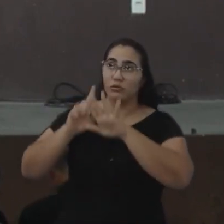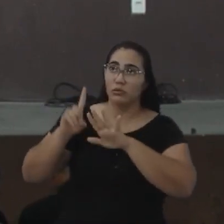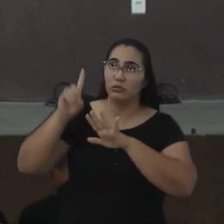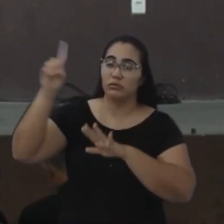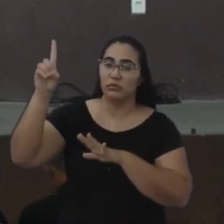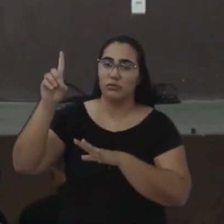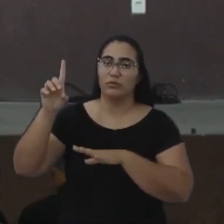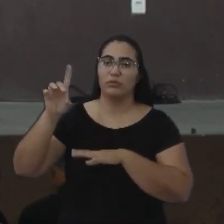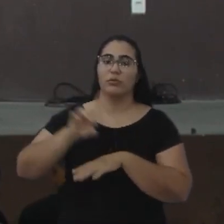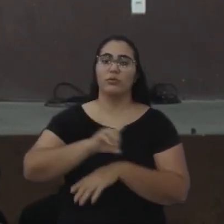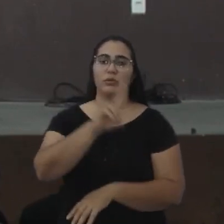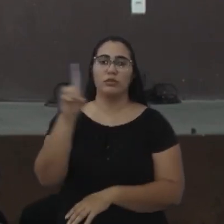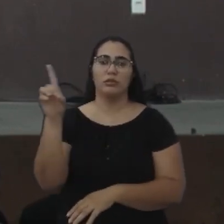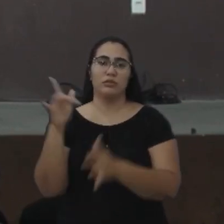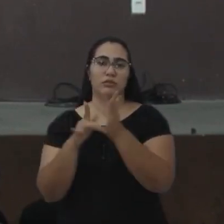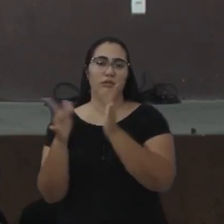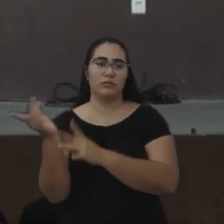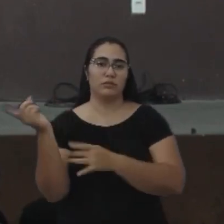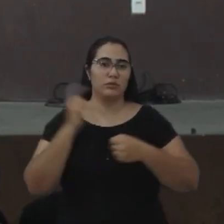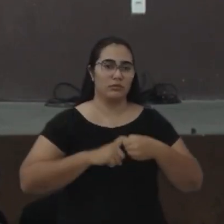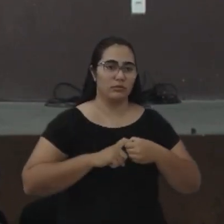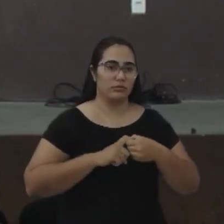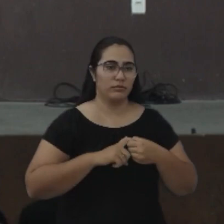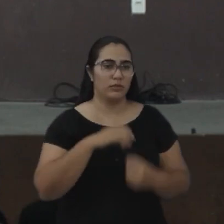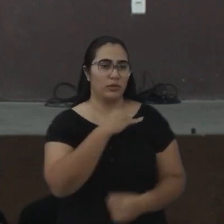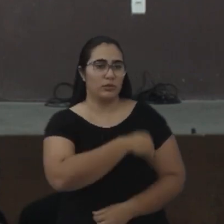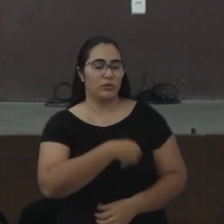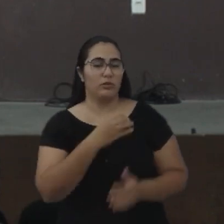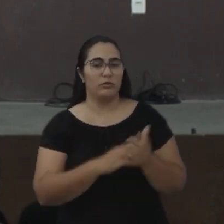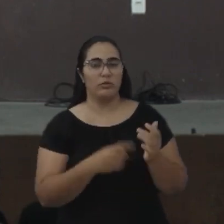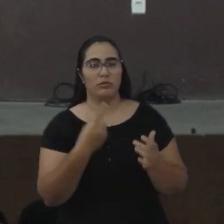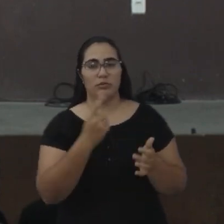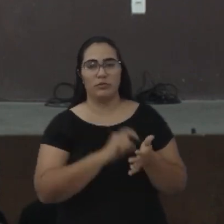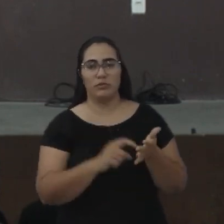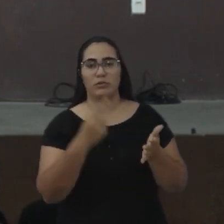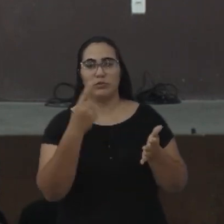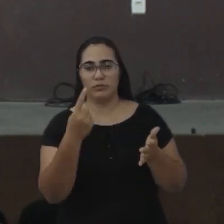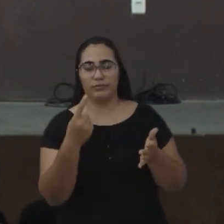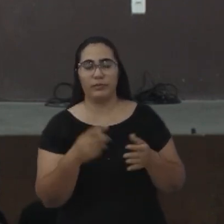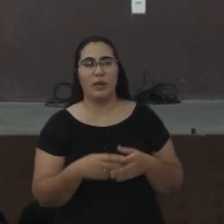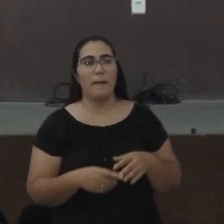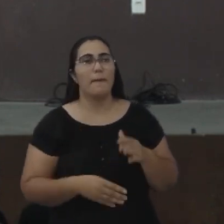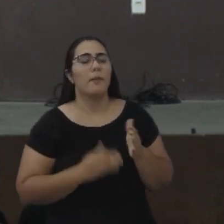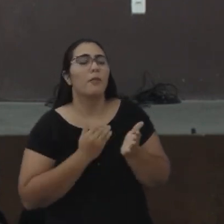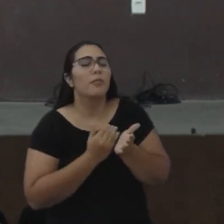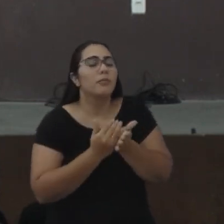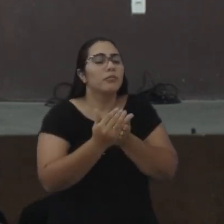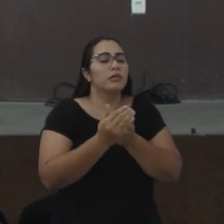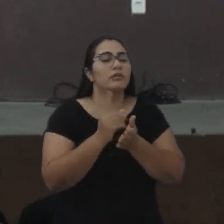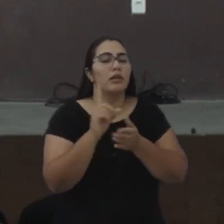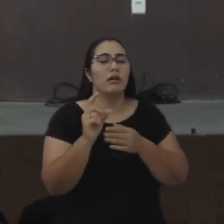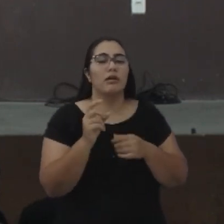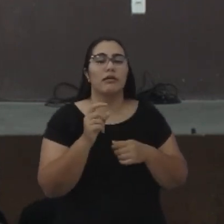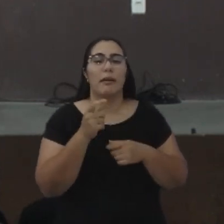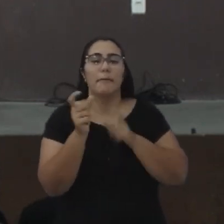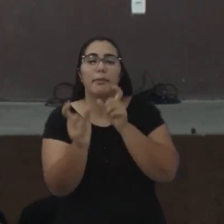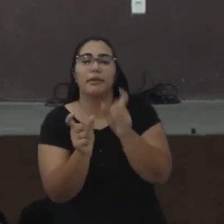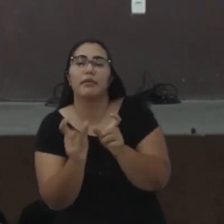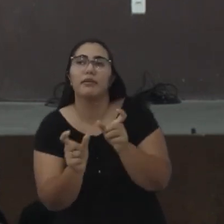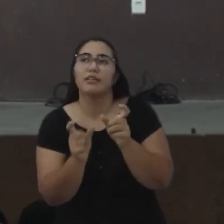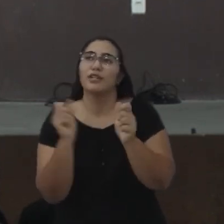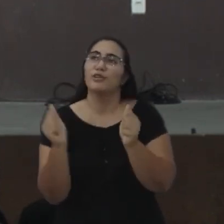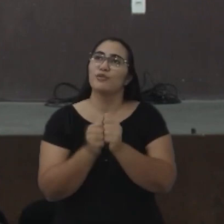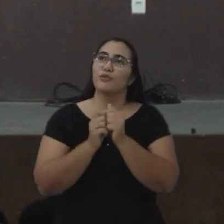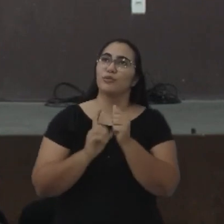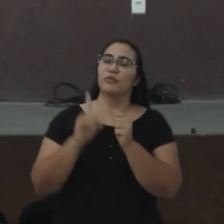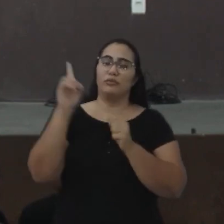visitação. João 1, do 1 ao 5 diz, no princípio era o verbo estava com Deus e o verbo era Deus. Ele estava no